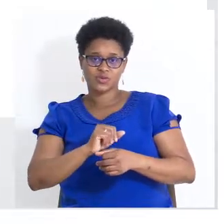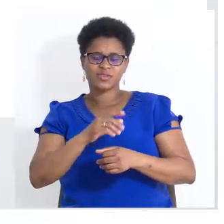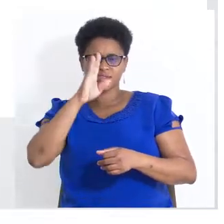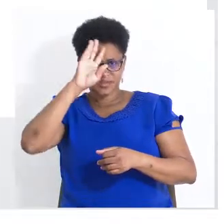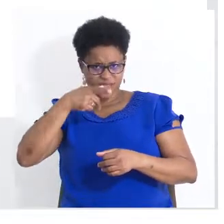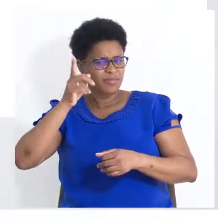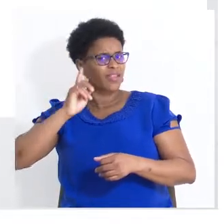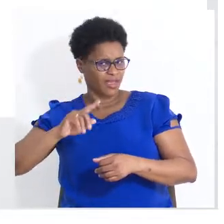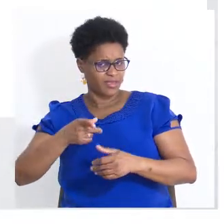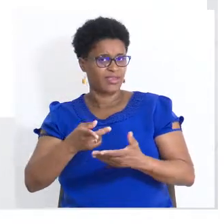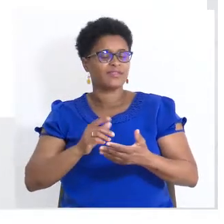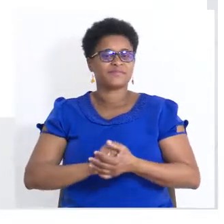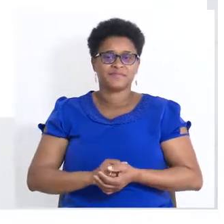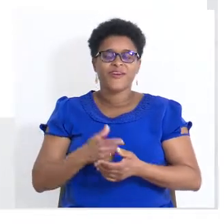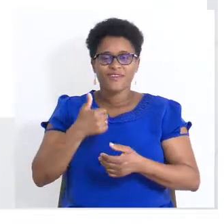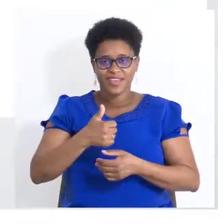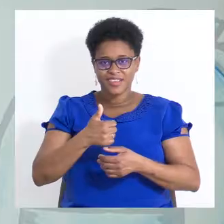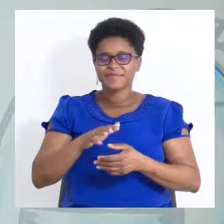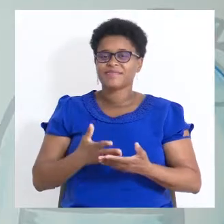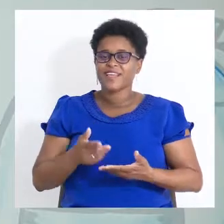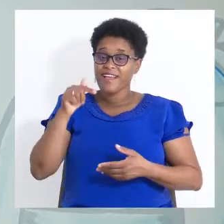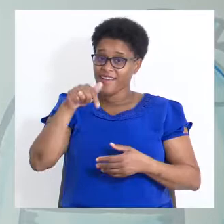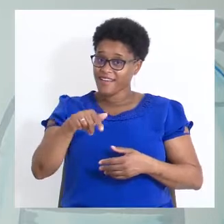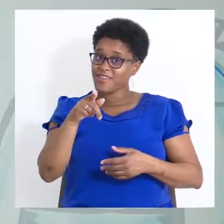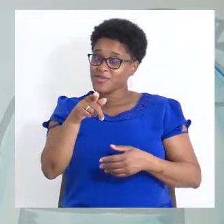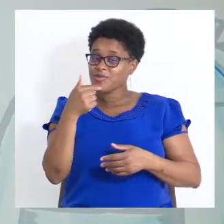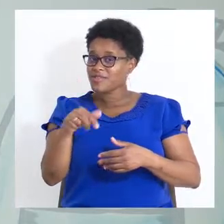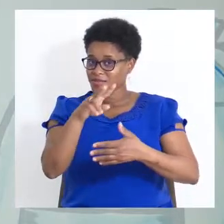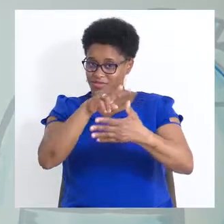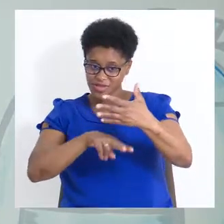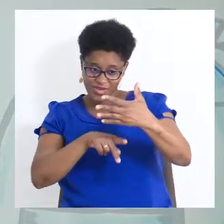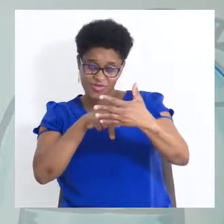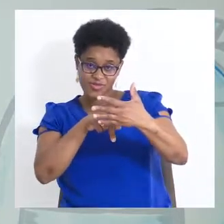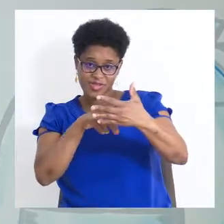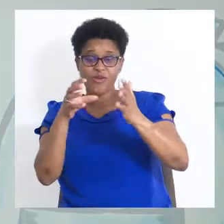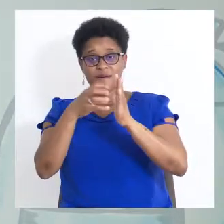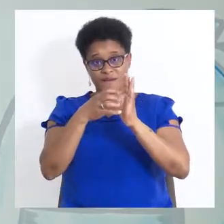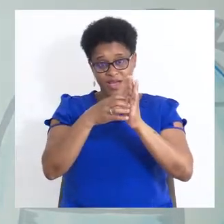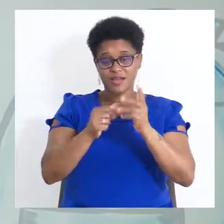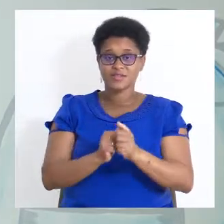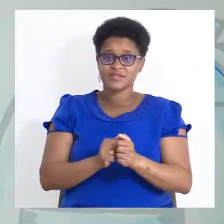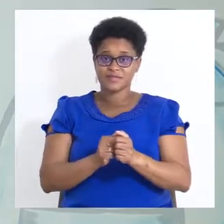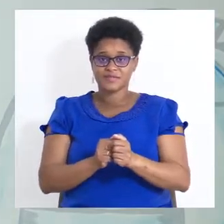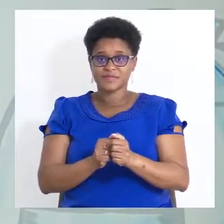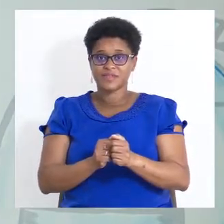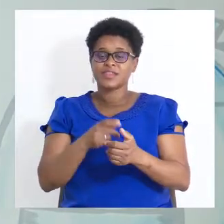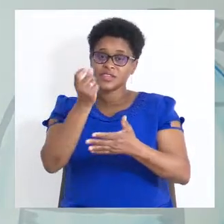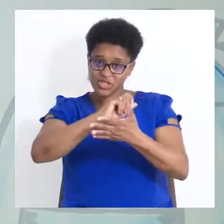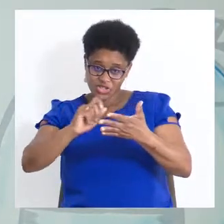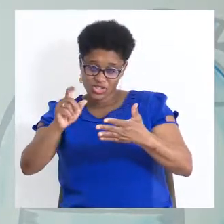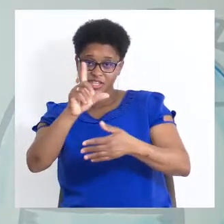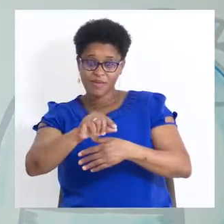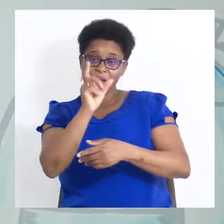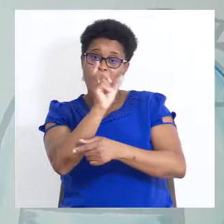junho. Sabes desta data, não é assim? Ok. Então, aqui tu tens o texto com imagens e com